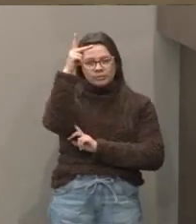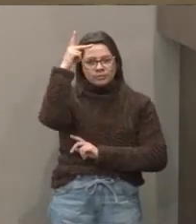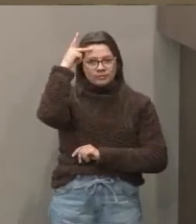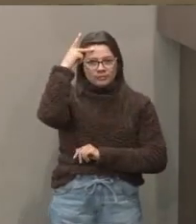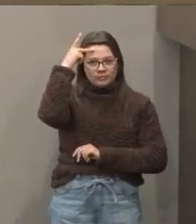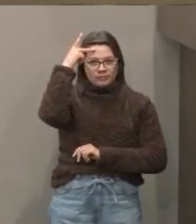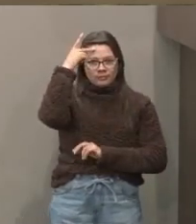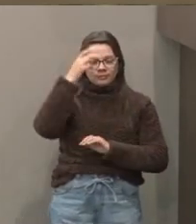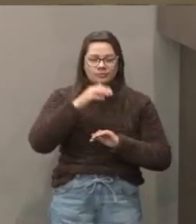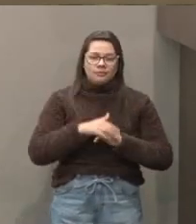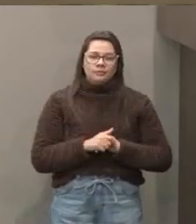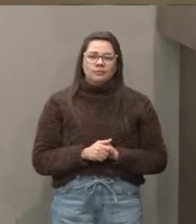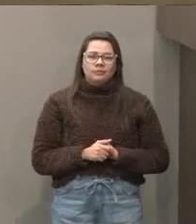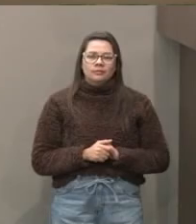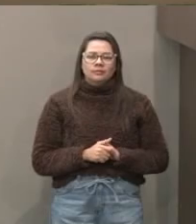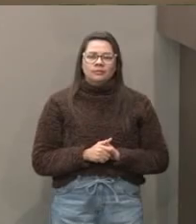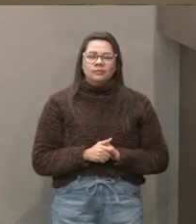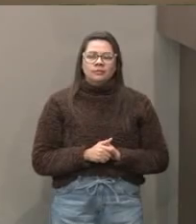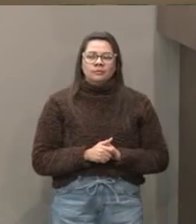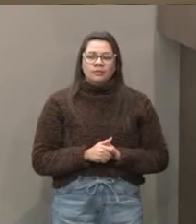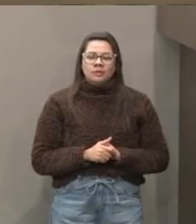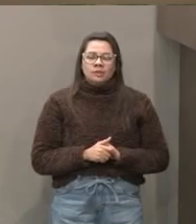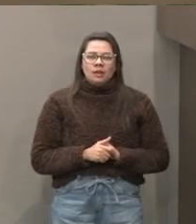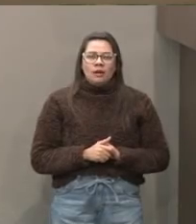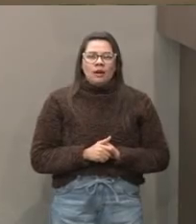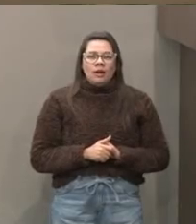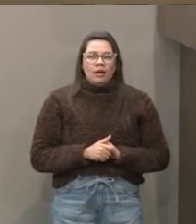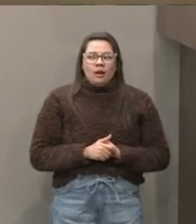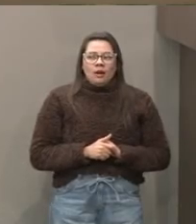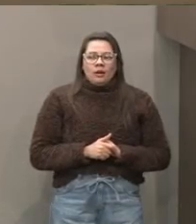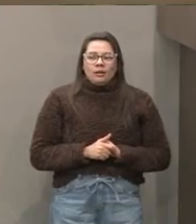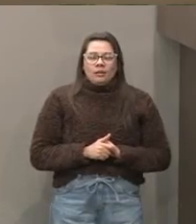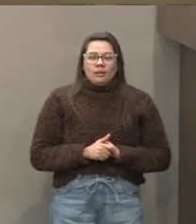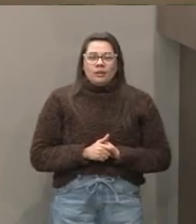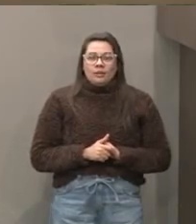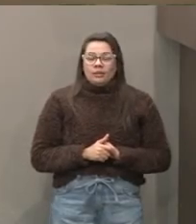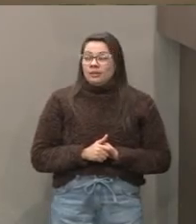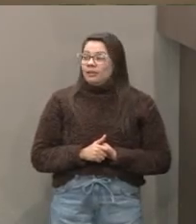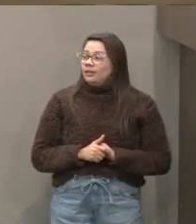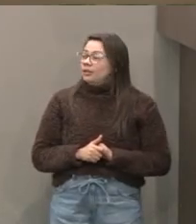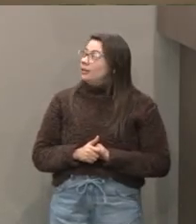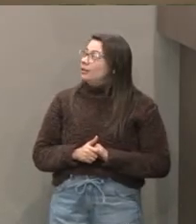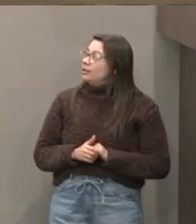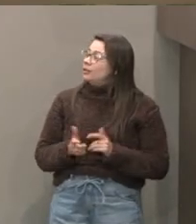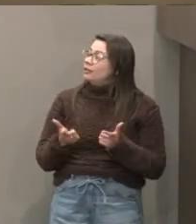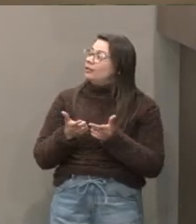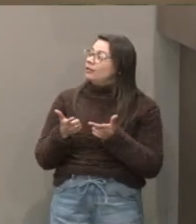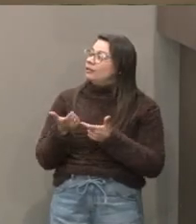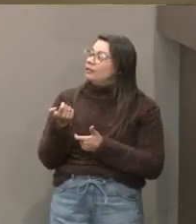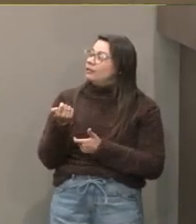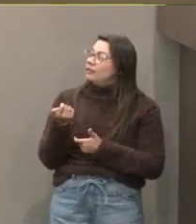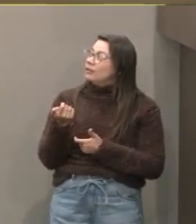Paulo. Onde que eu